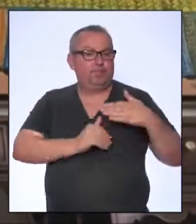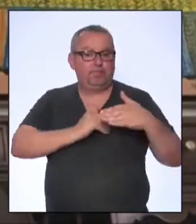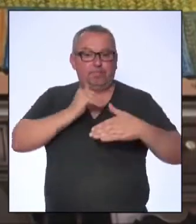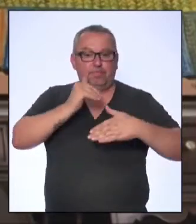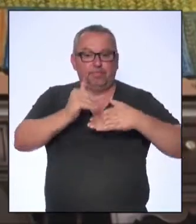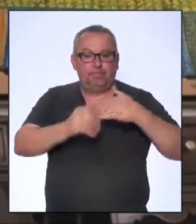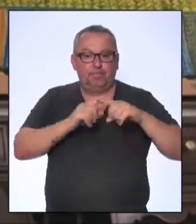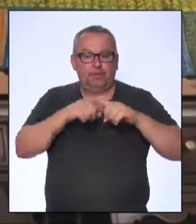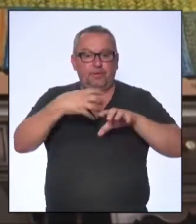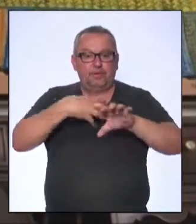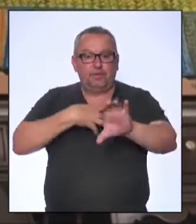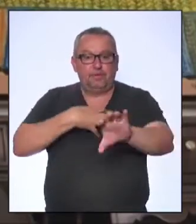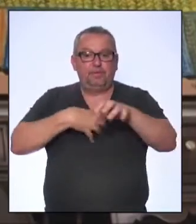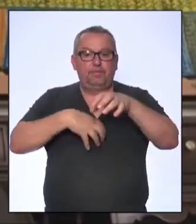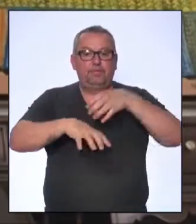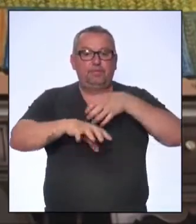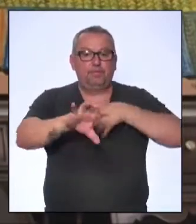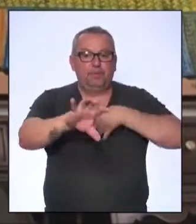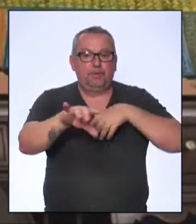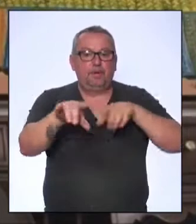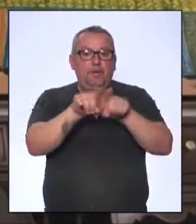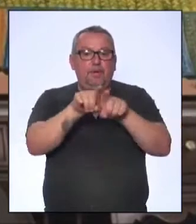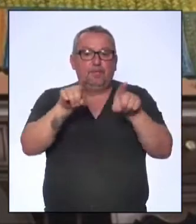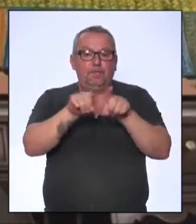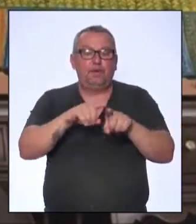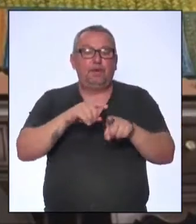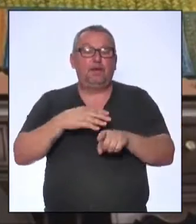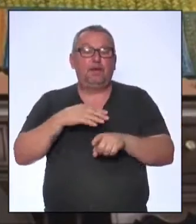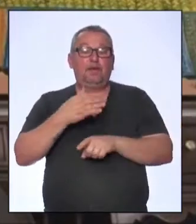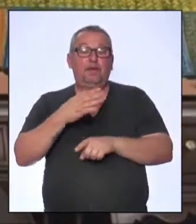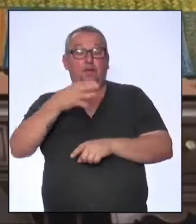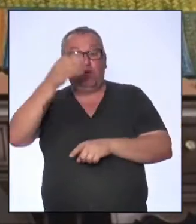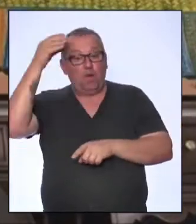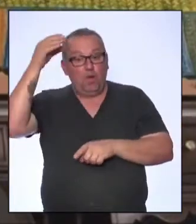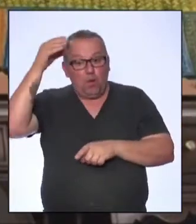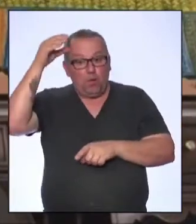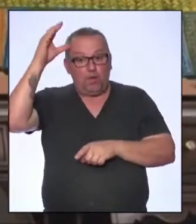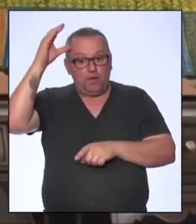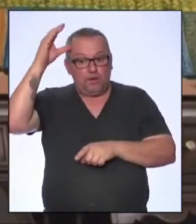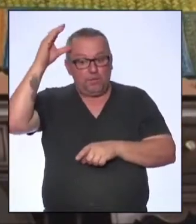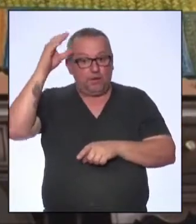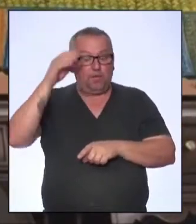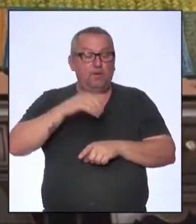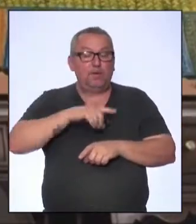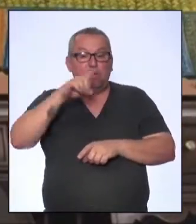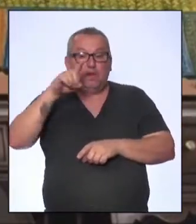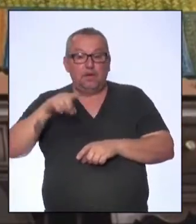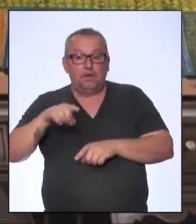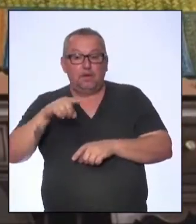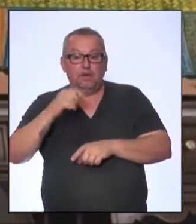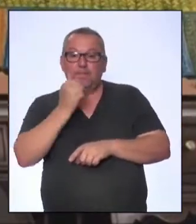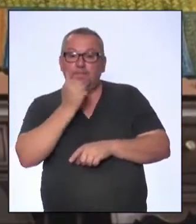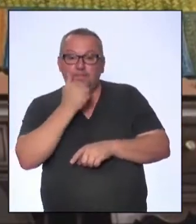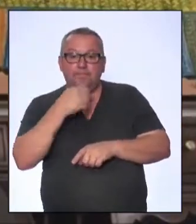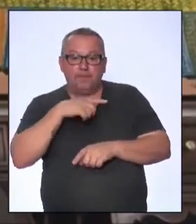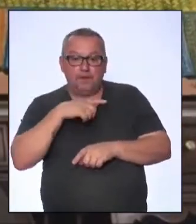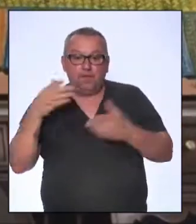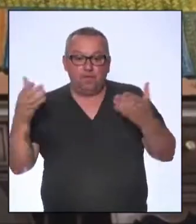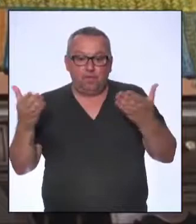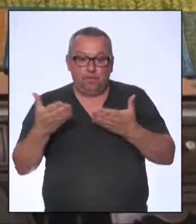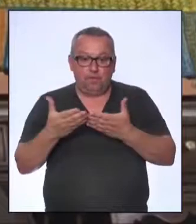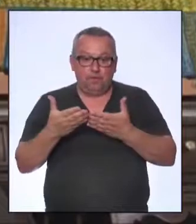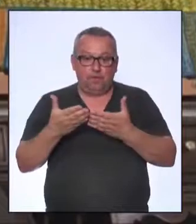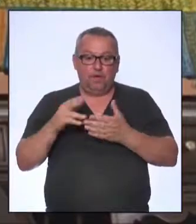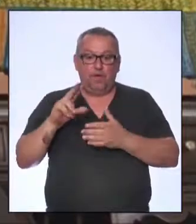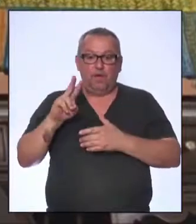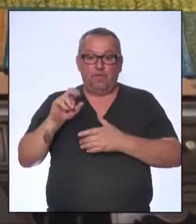essa empatia e o conhecimento científico que a gente tem hoje de como lidar com isso. O